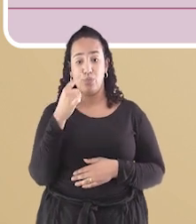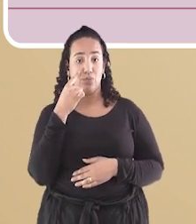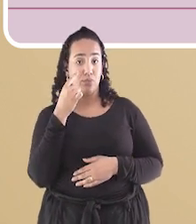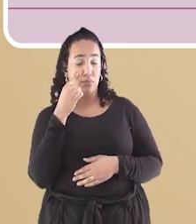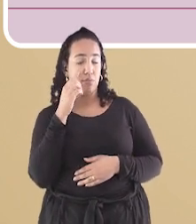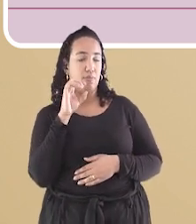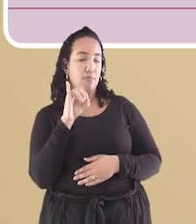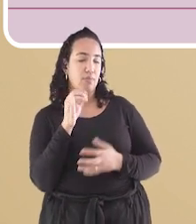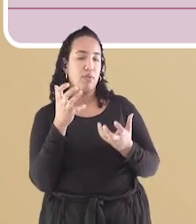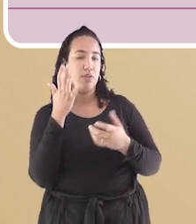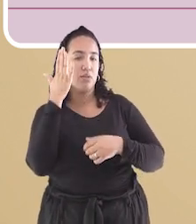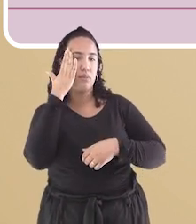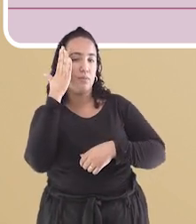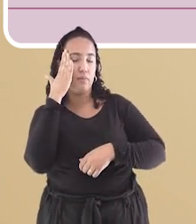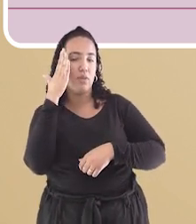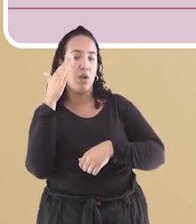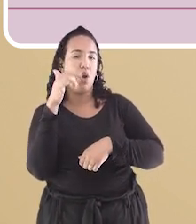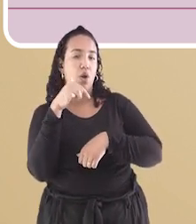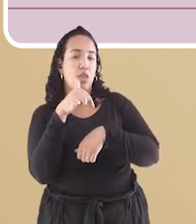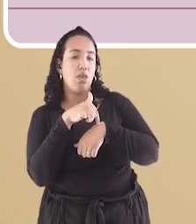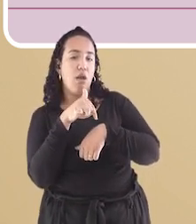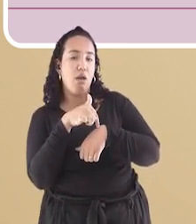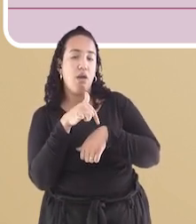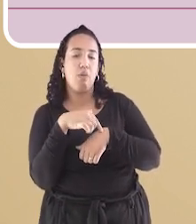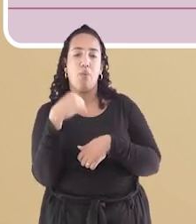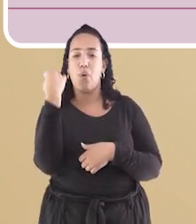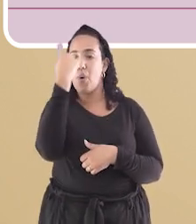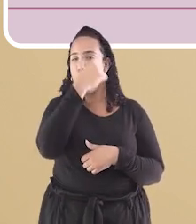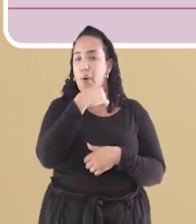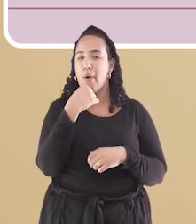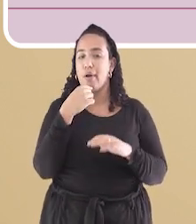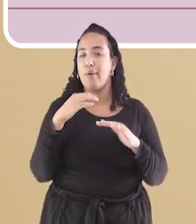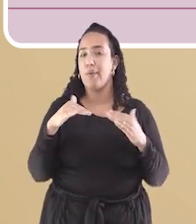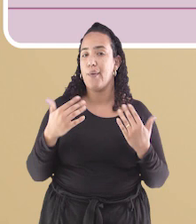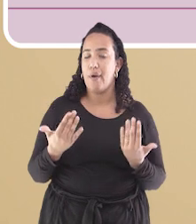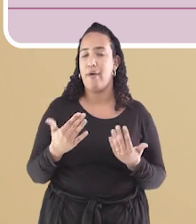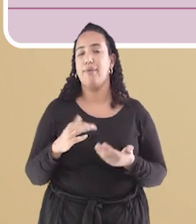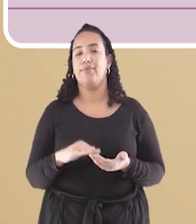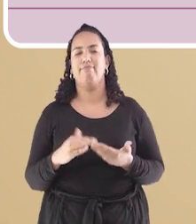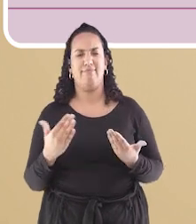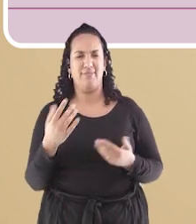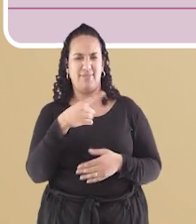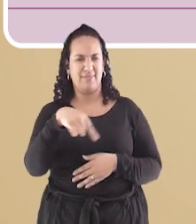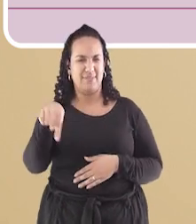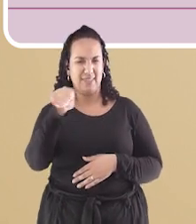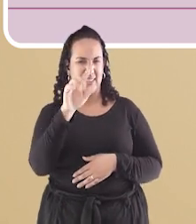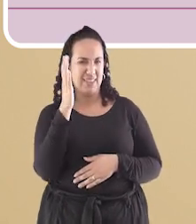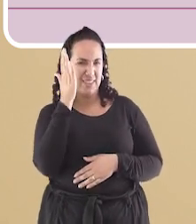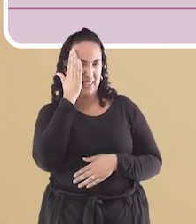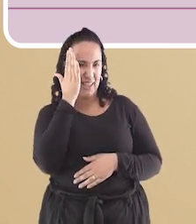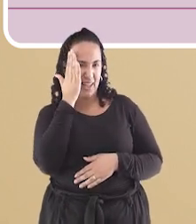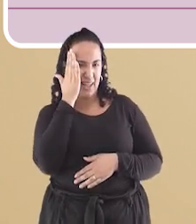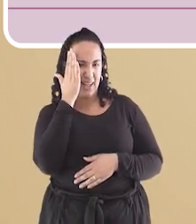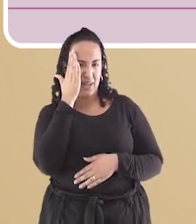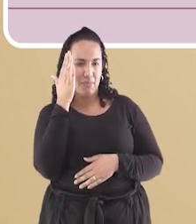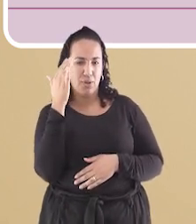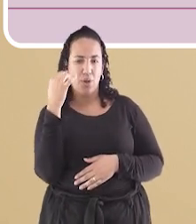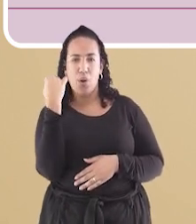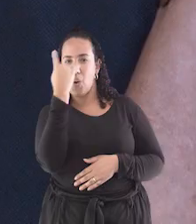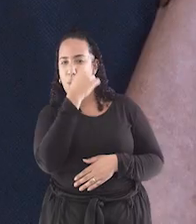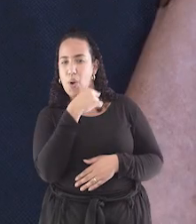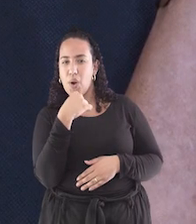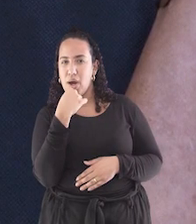queremos saber as horas ou quanto tempo passou. E aí, você sabe ver as horas no relógio